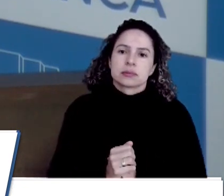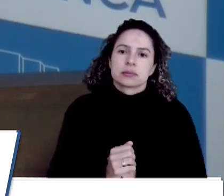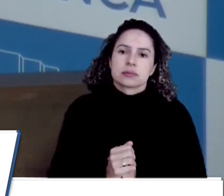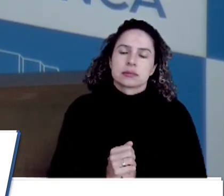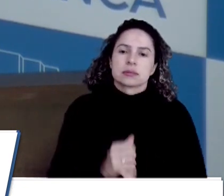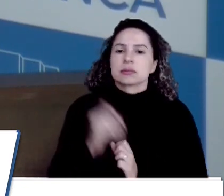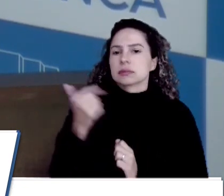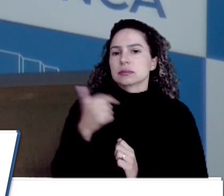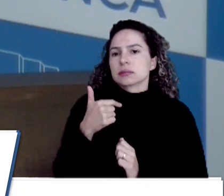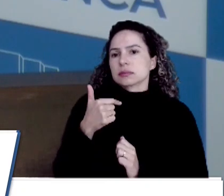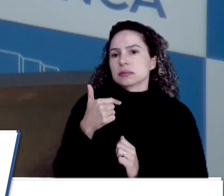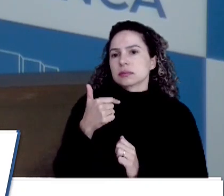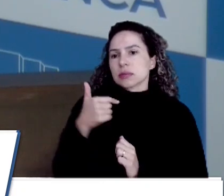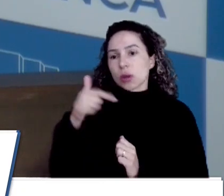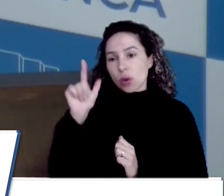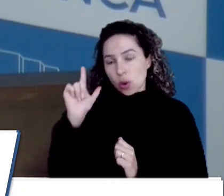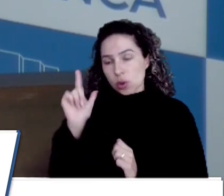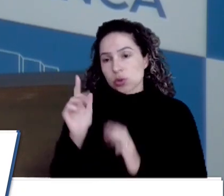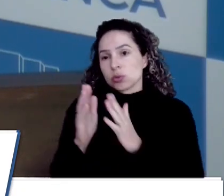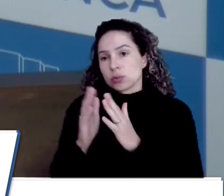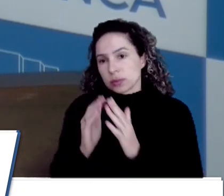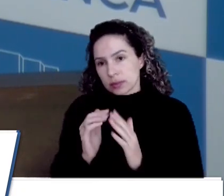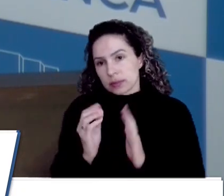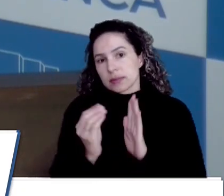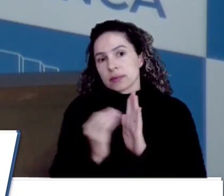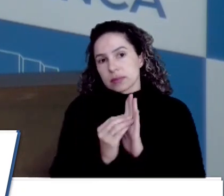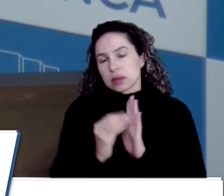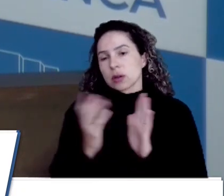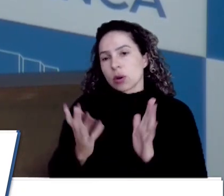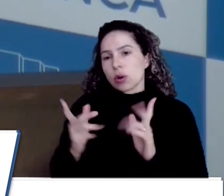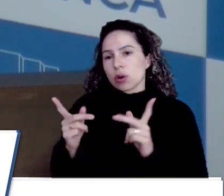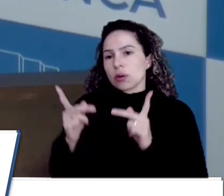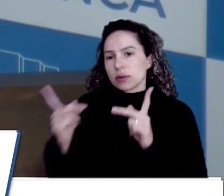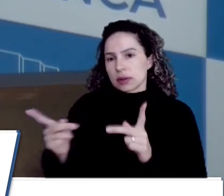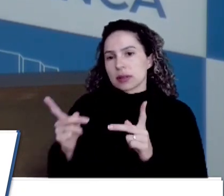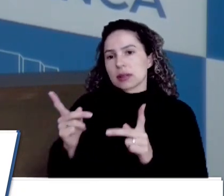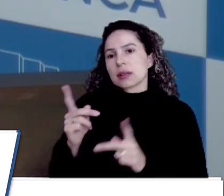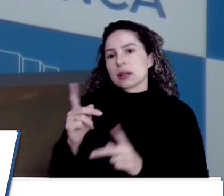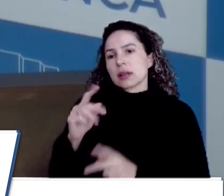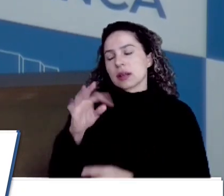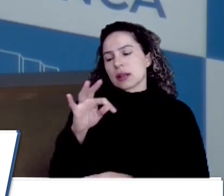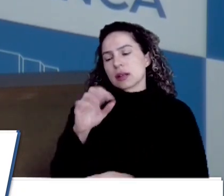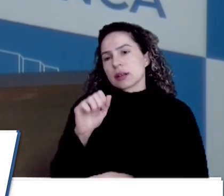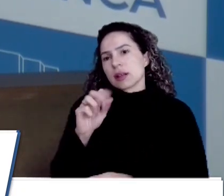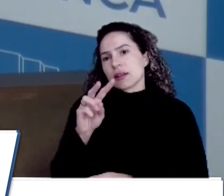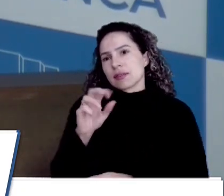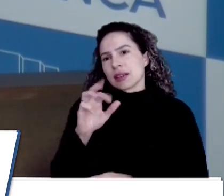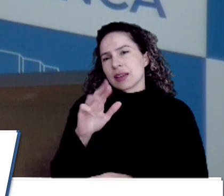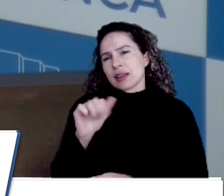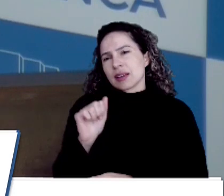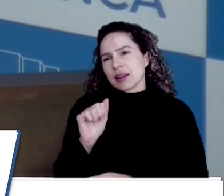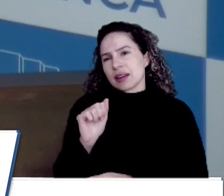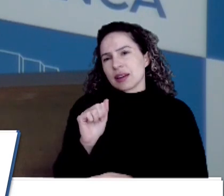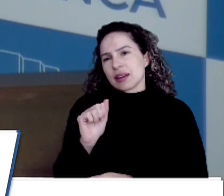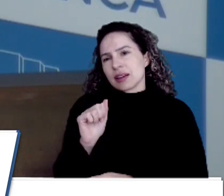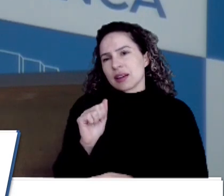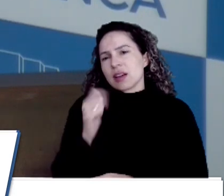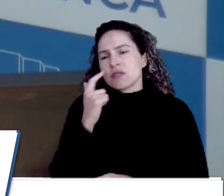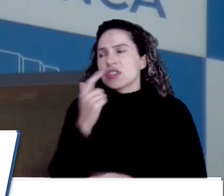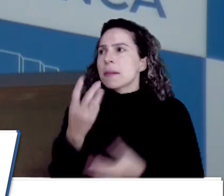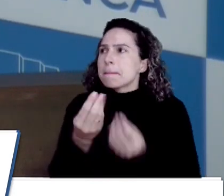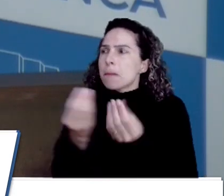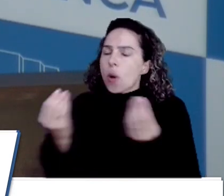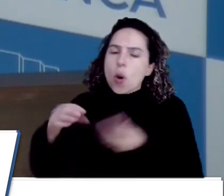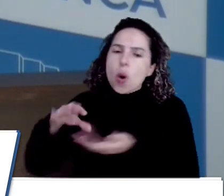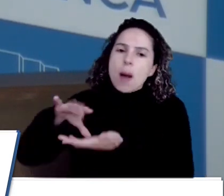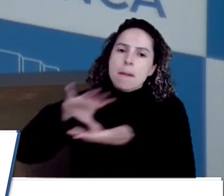outro pedido, né, até ontem eu estive lá no Parque Lupercio Taveira, eu estou vendo várias praças sendo